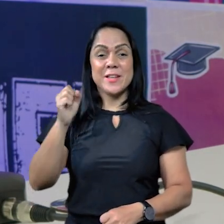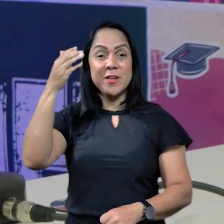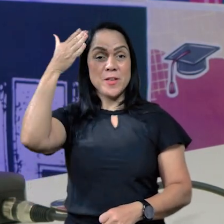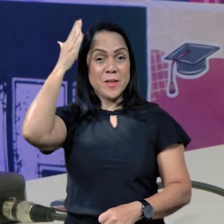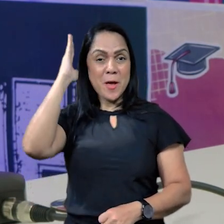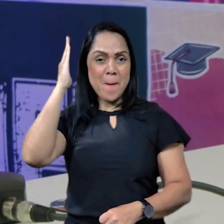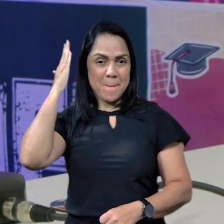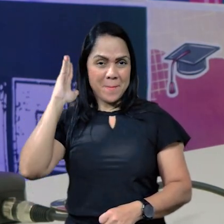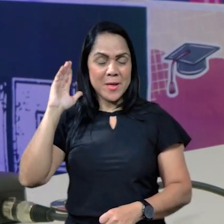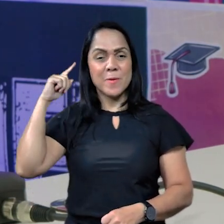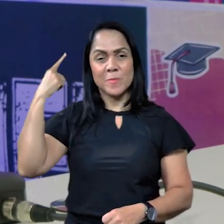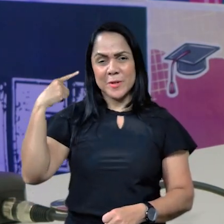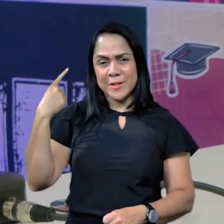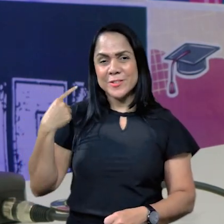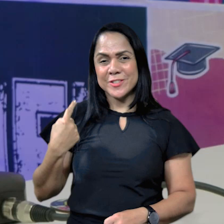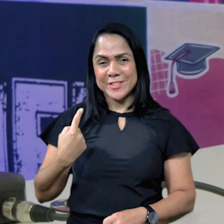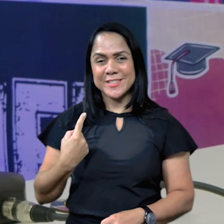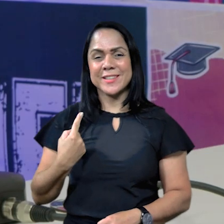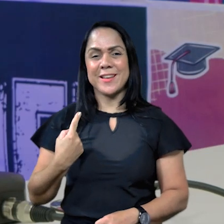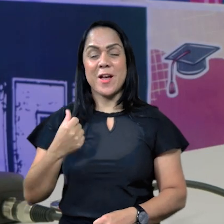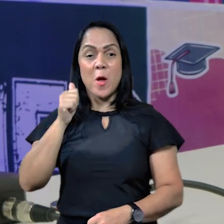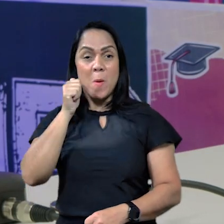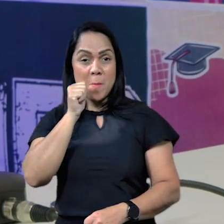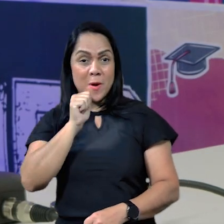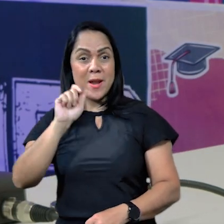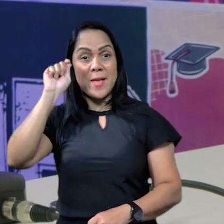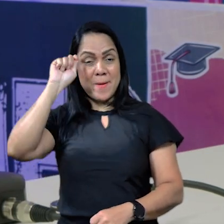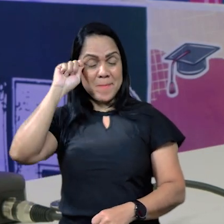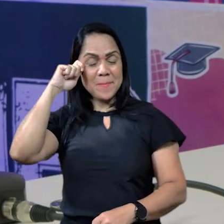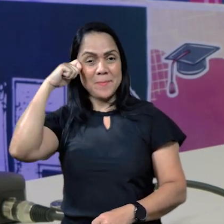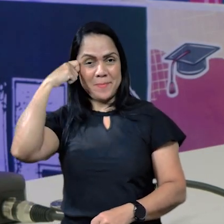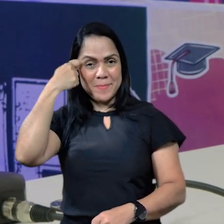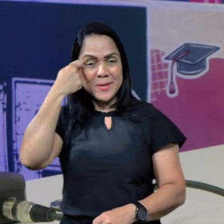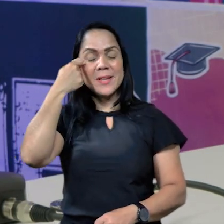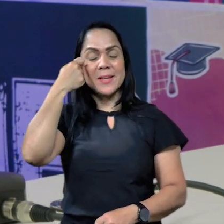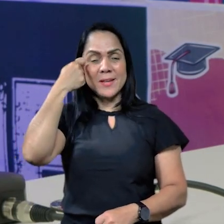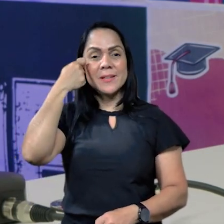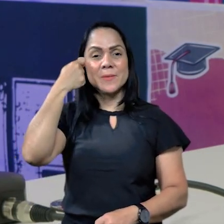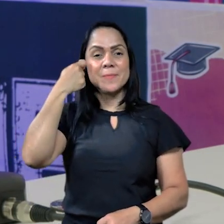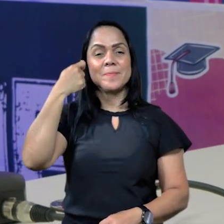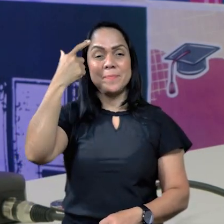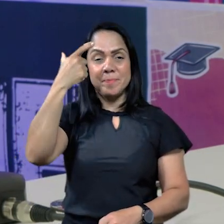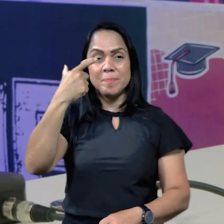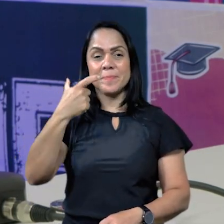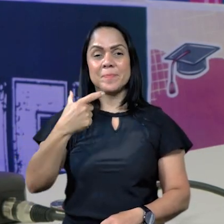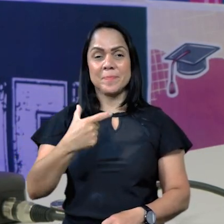cabelos crespos, cacheados. Sou uma mulher preta não retinta, é assim que me identifico.